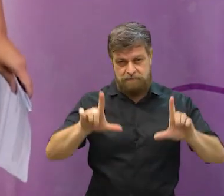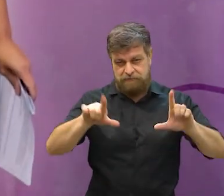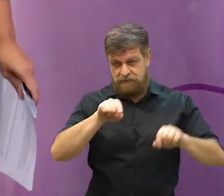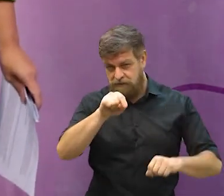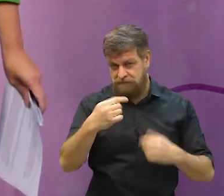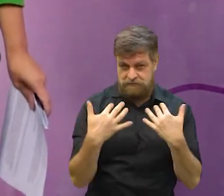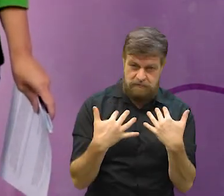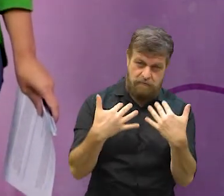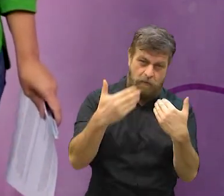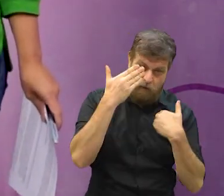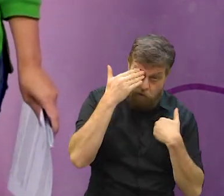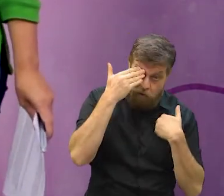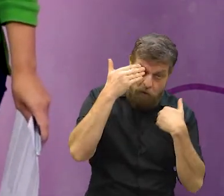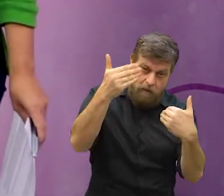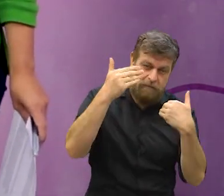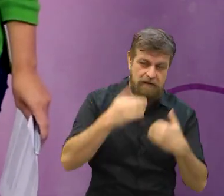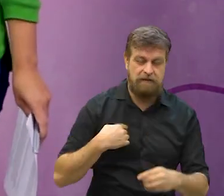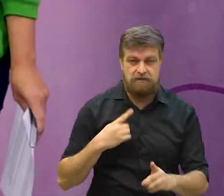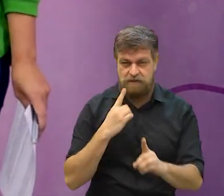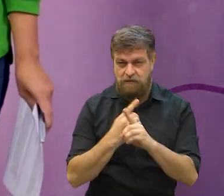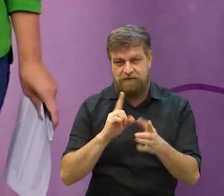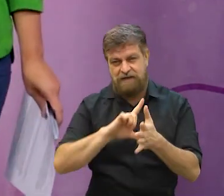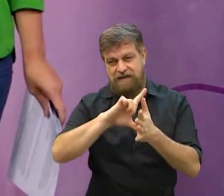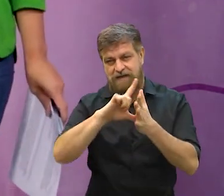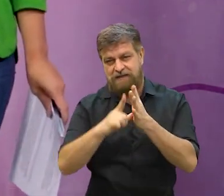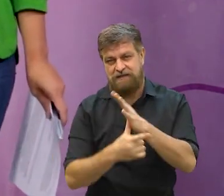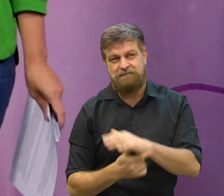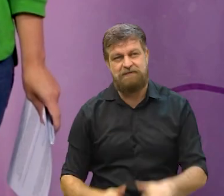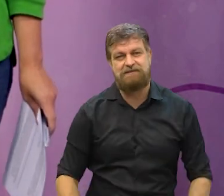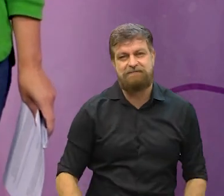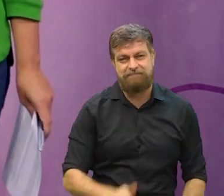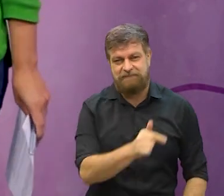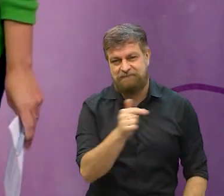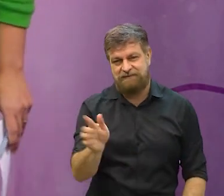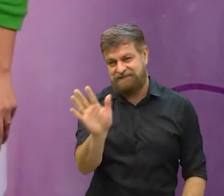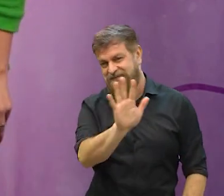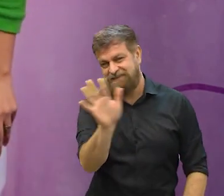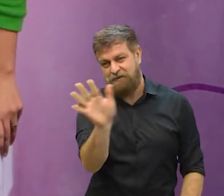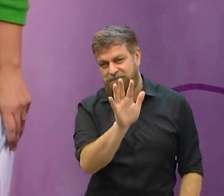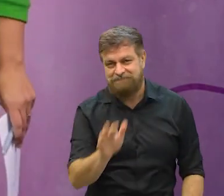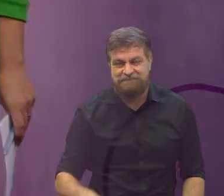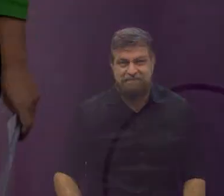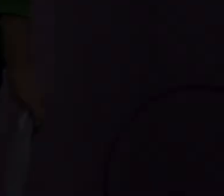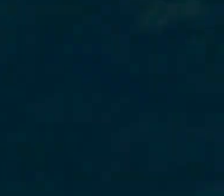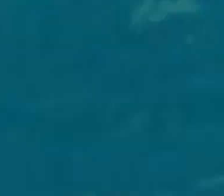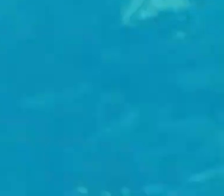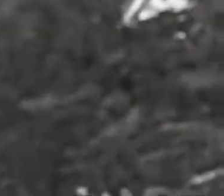A você de casa também, muito obrigada pela companhia e audiência, a gente se vê na próxima edição, semana que vem. Tchau!